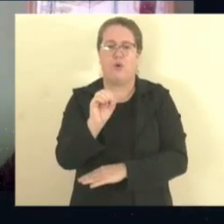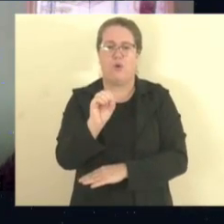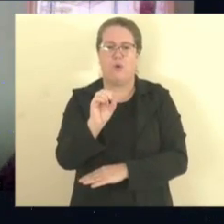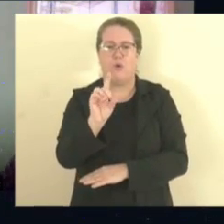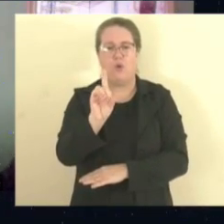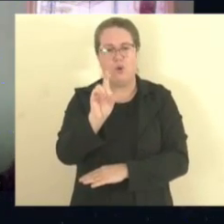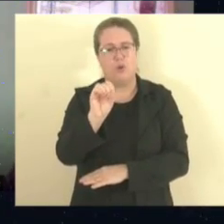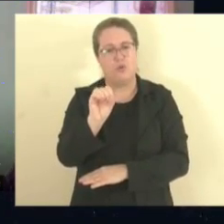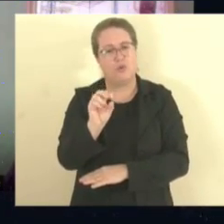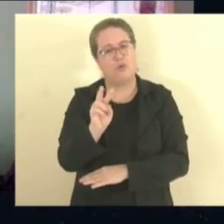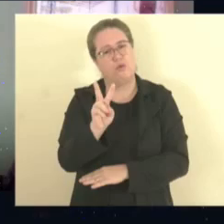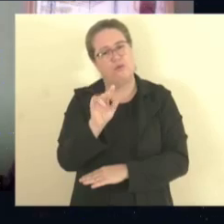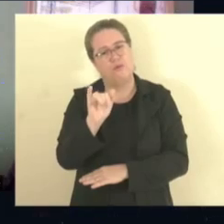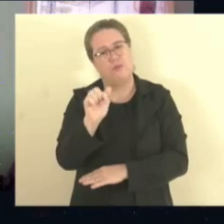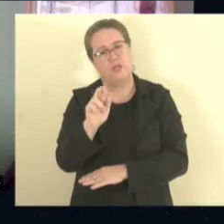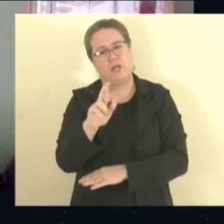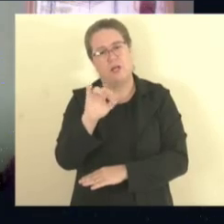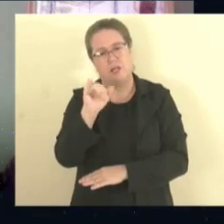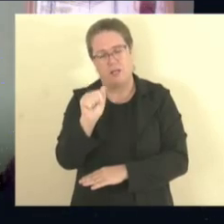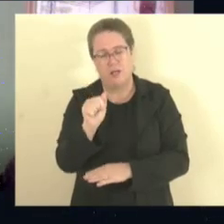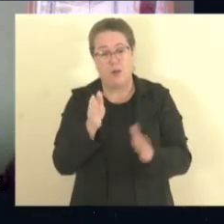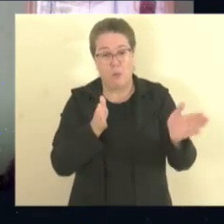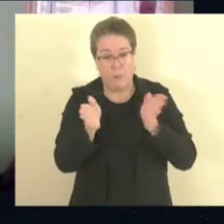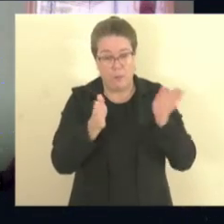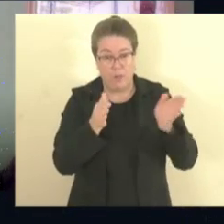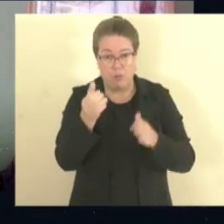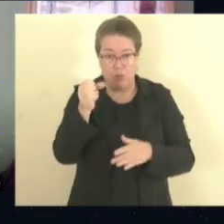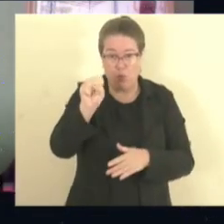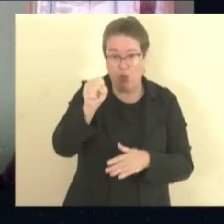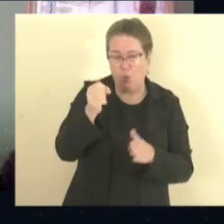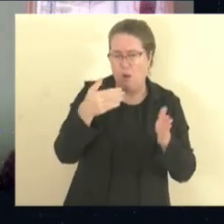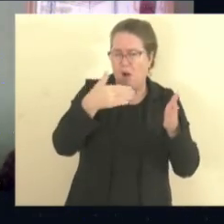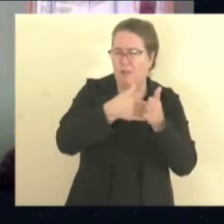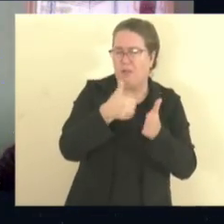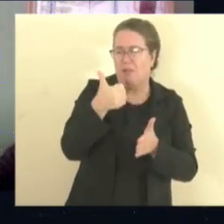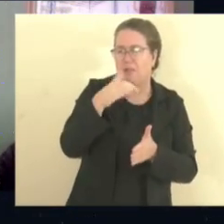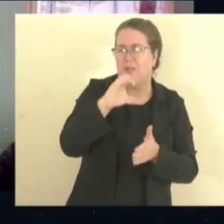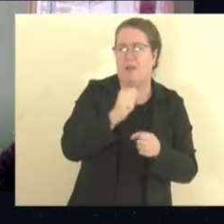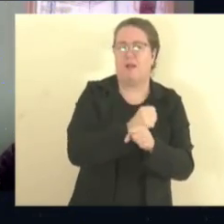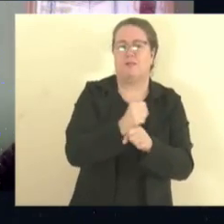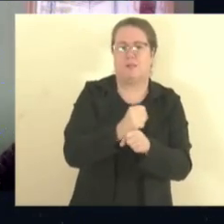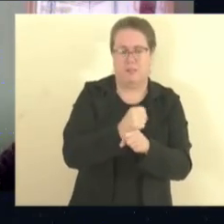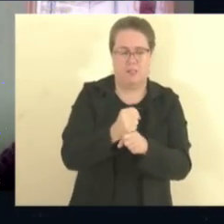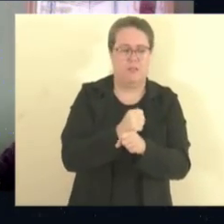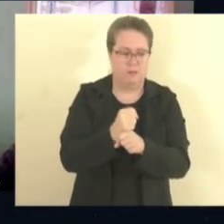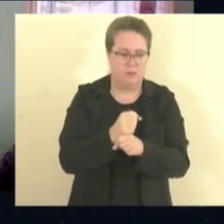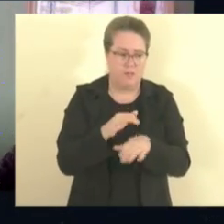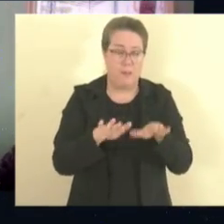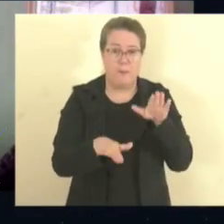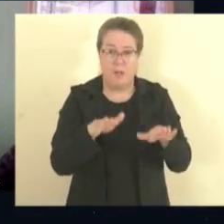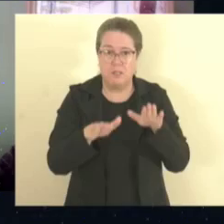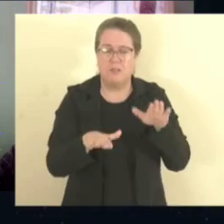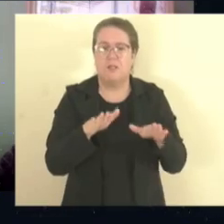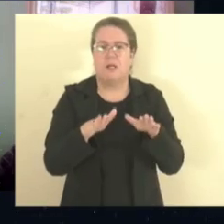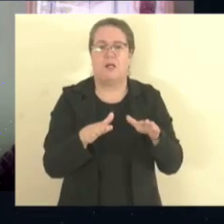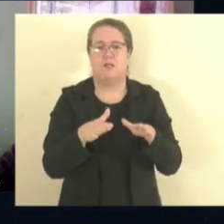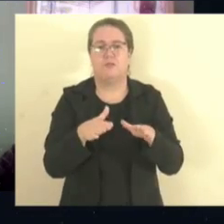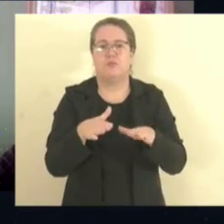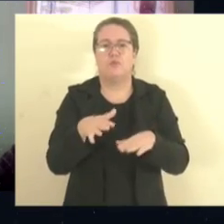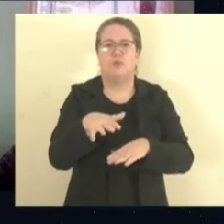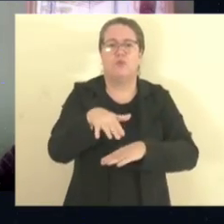Isso é a longo prazo, de 8 a 10 anos, baseado no desempenho para os corredores rodoviários estaduais, e